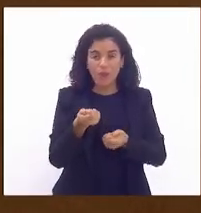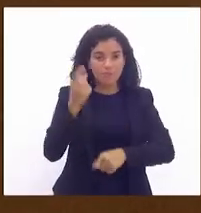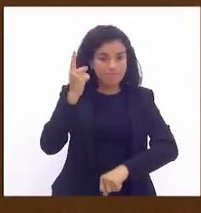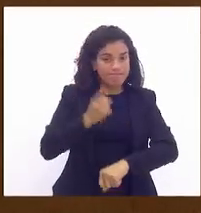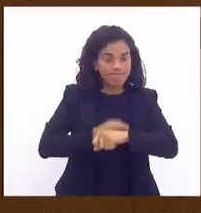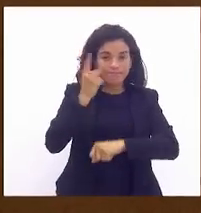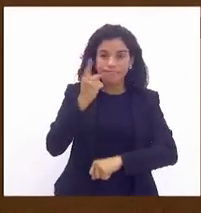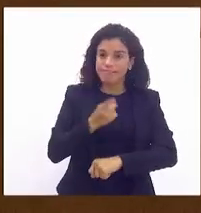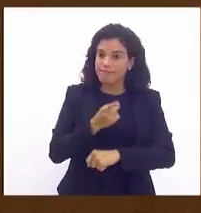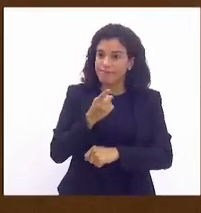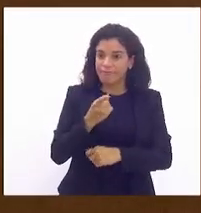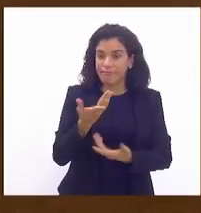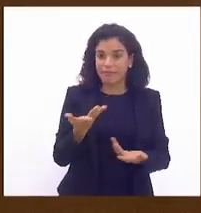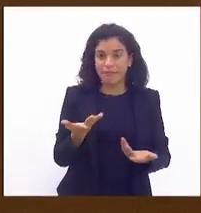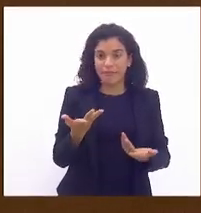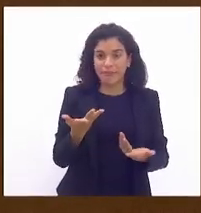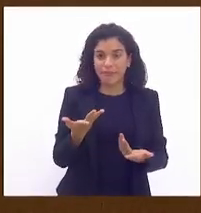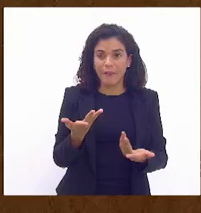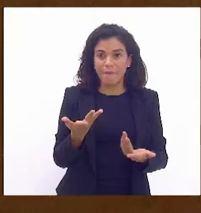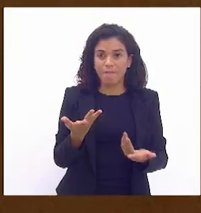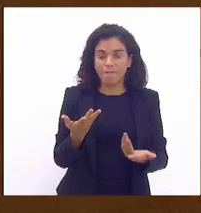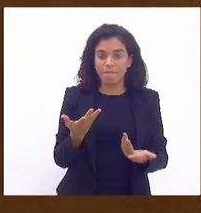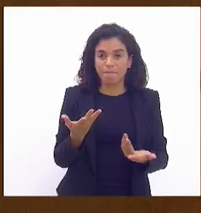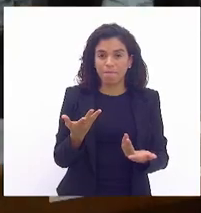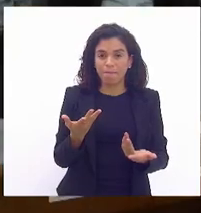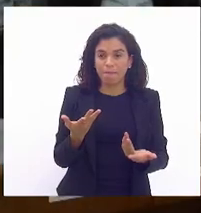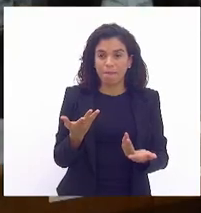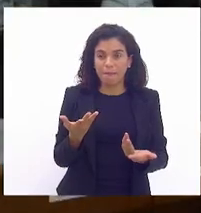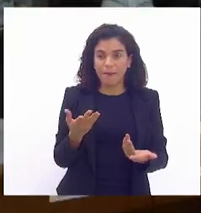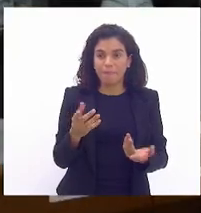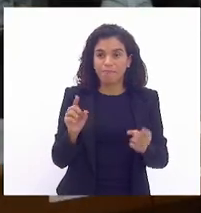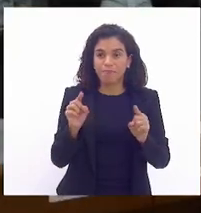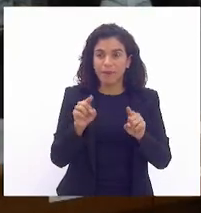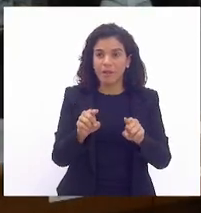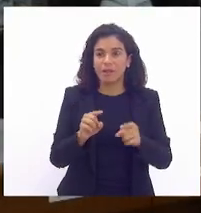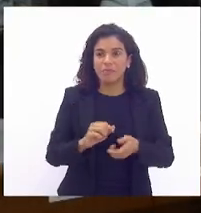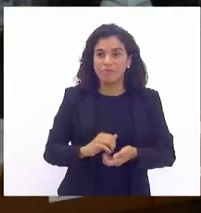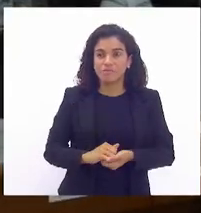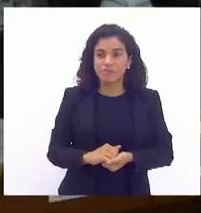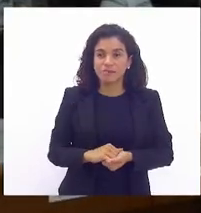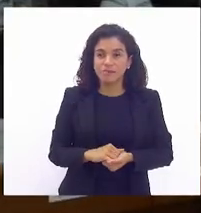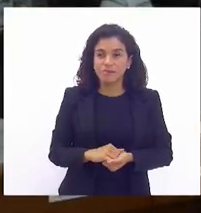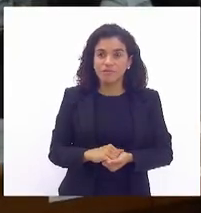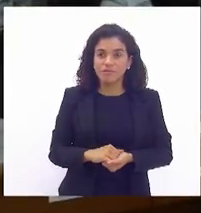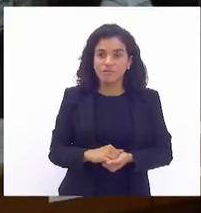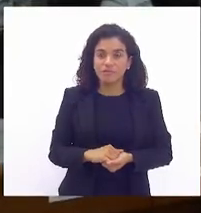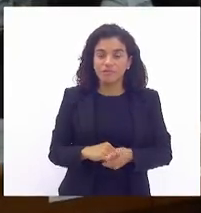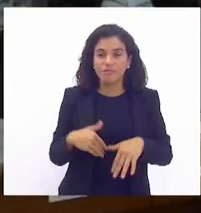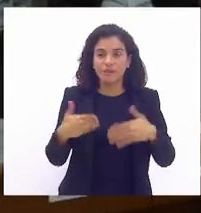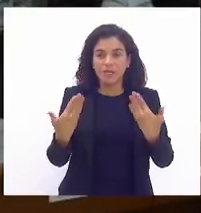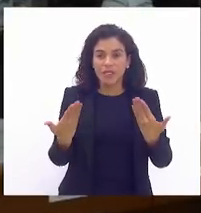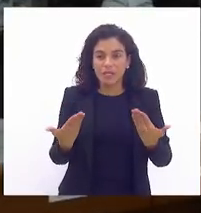pode esperar 6 meses para voltar a controlar o CSN. É inadmissível. Então,